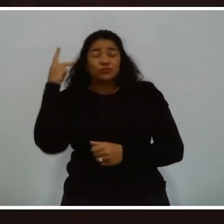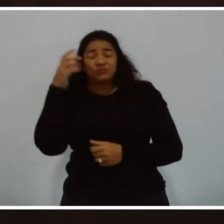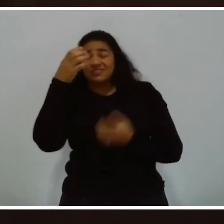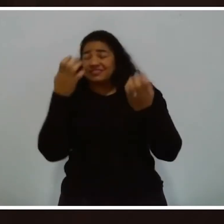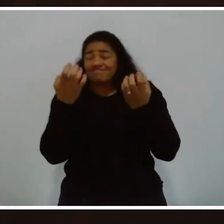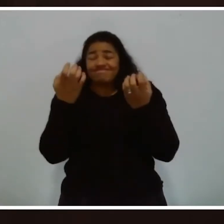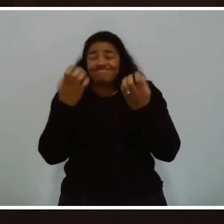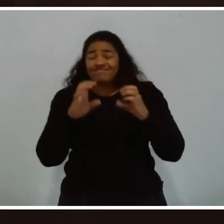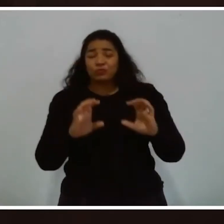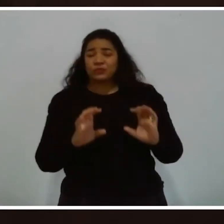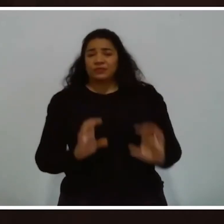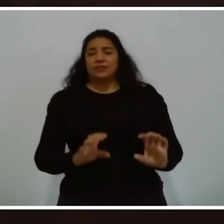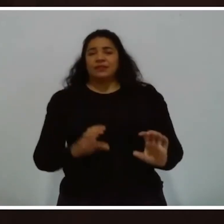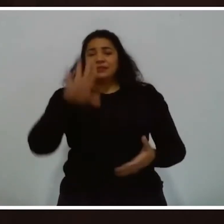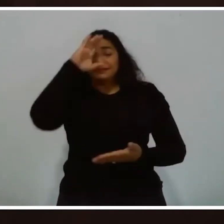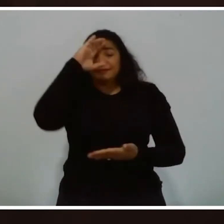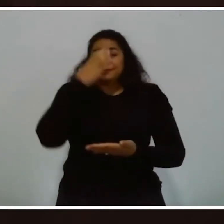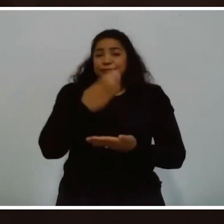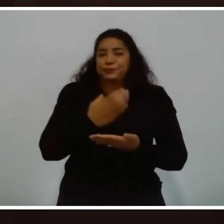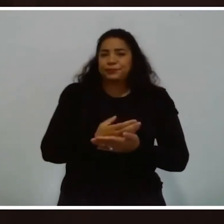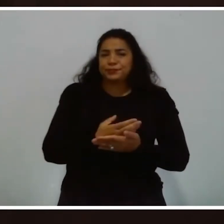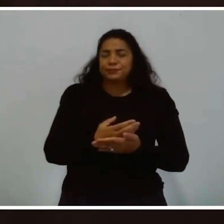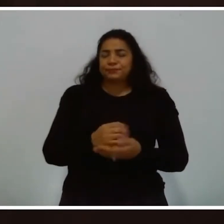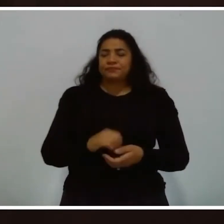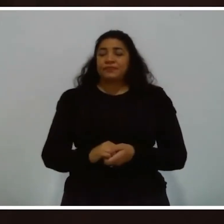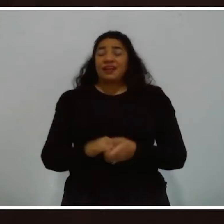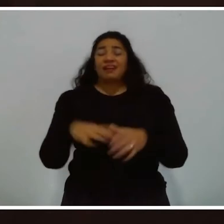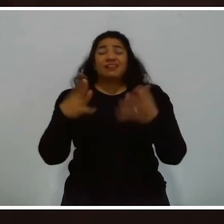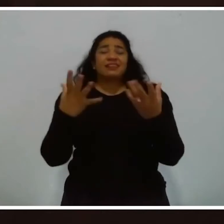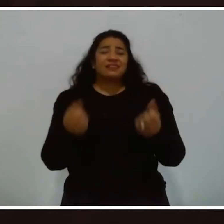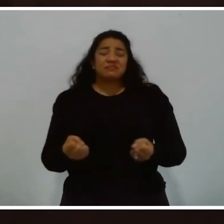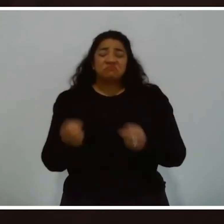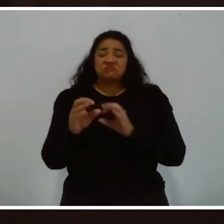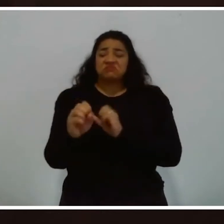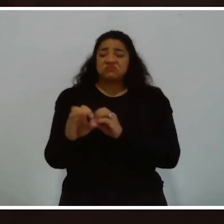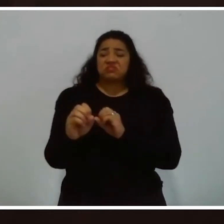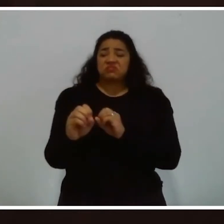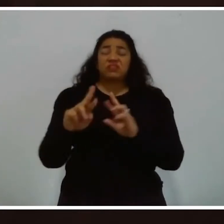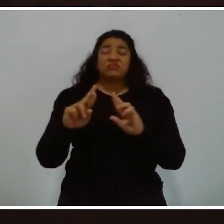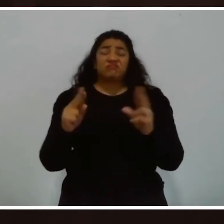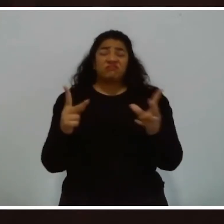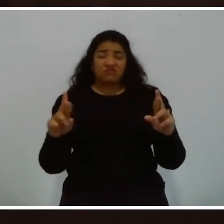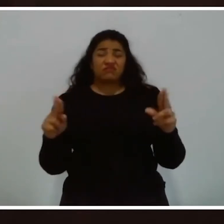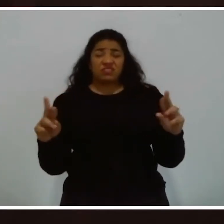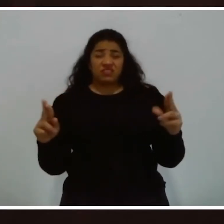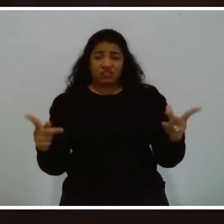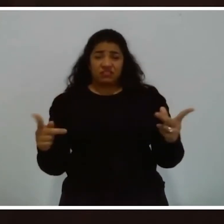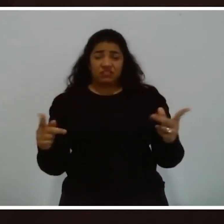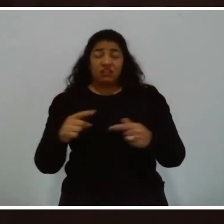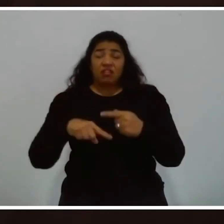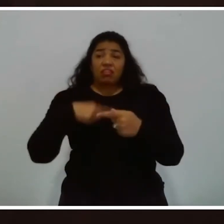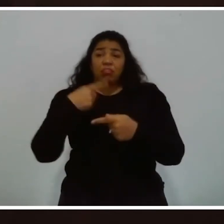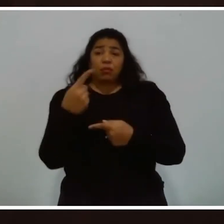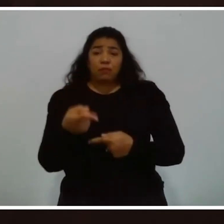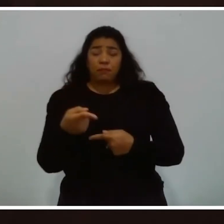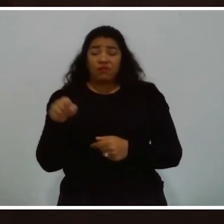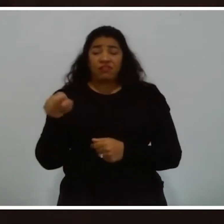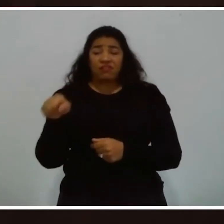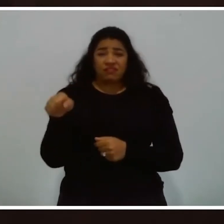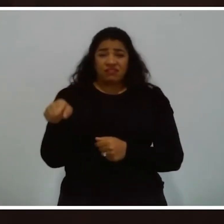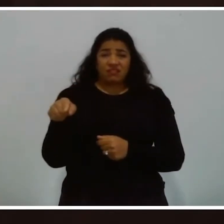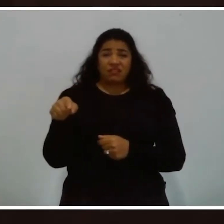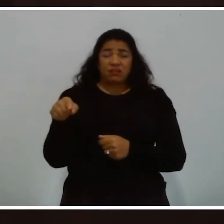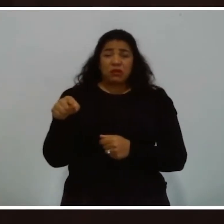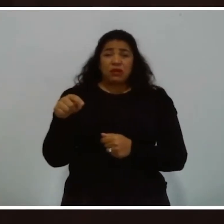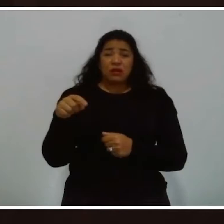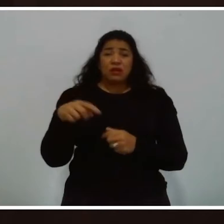muito sutil, e no fim, arianismo virou até um partido político. Então, é um